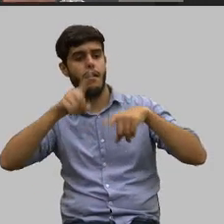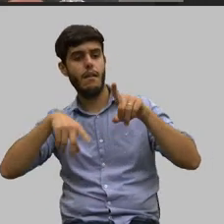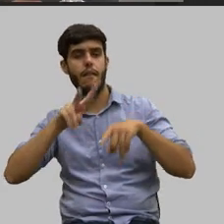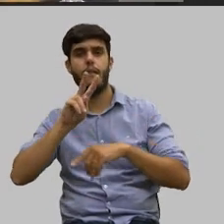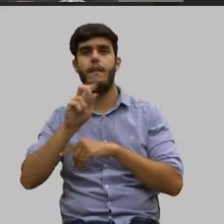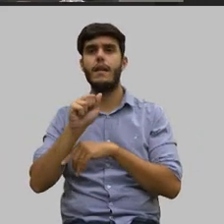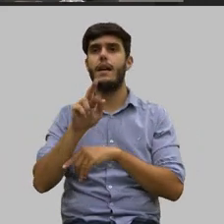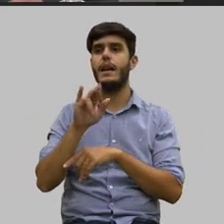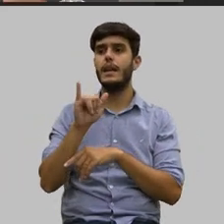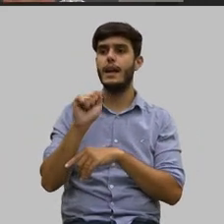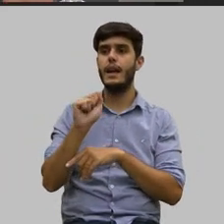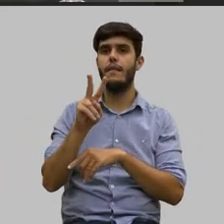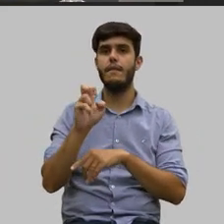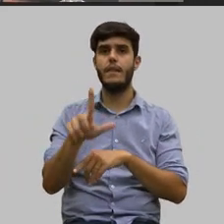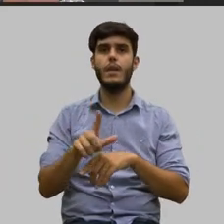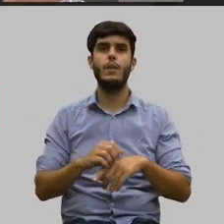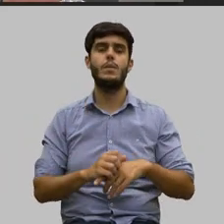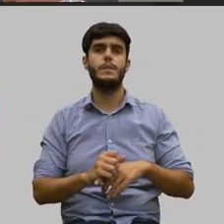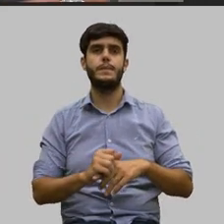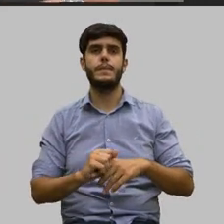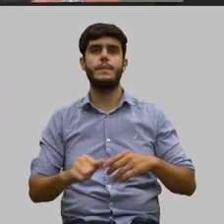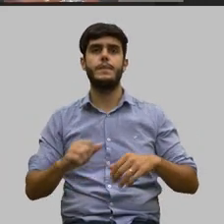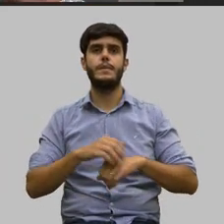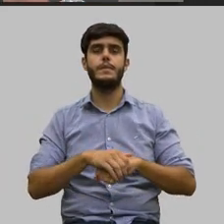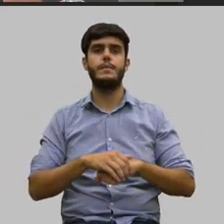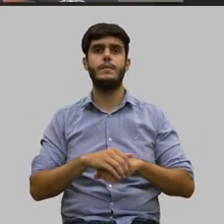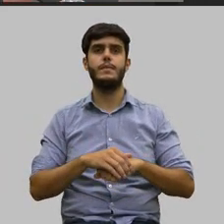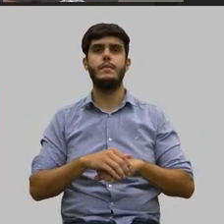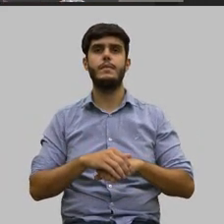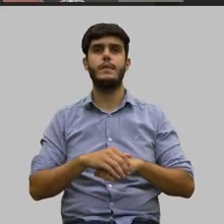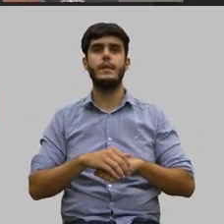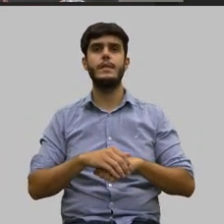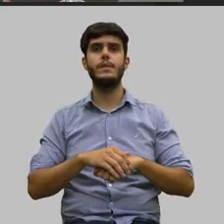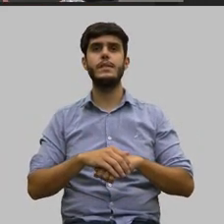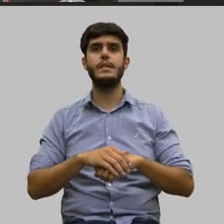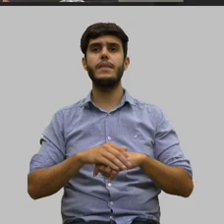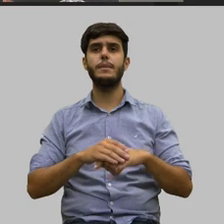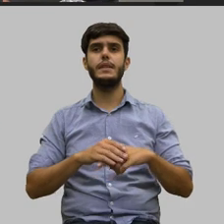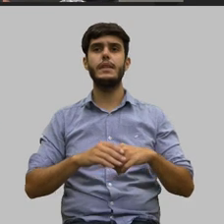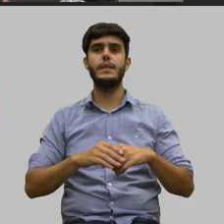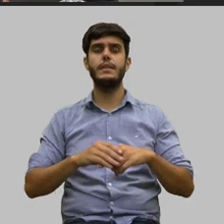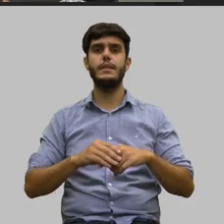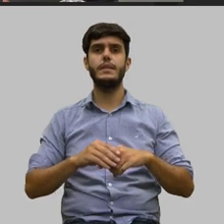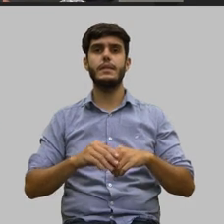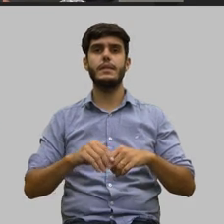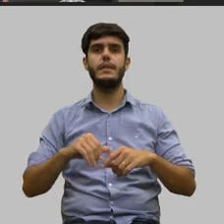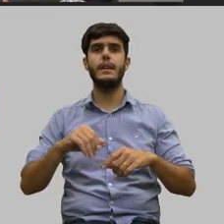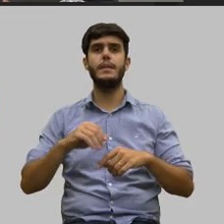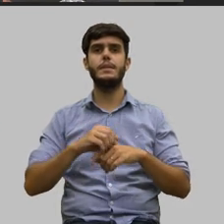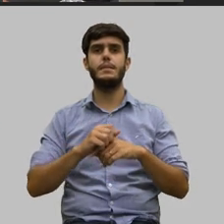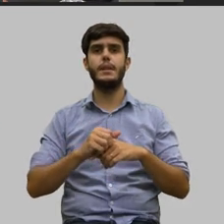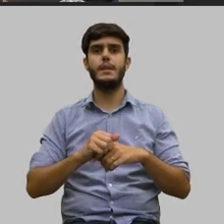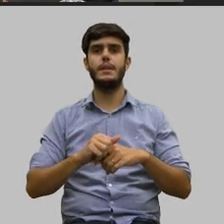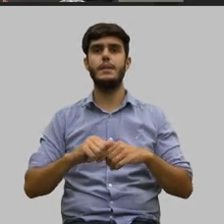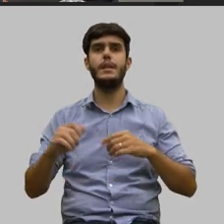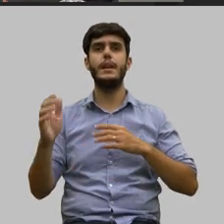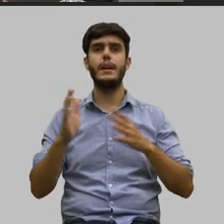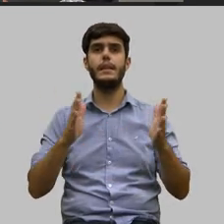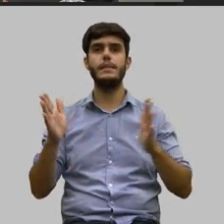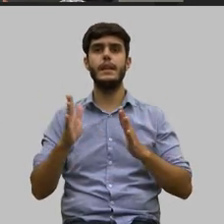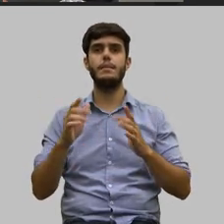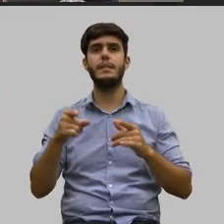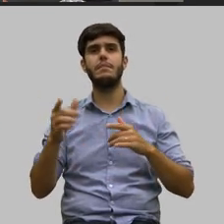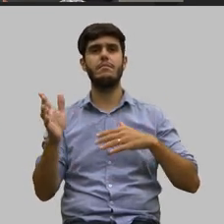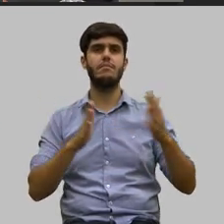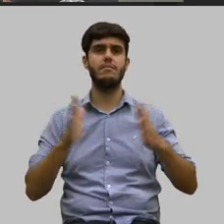que diz respeito às evasões já é uma média natural da instituição Deputado que nós temos aí uma média eh anual